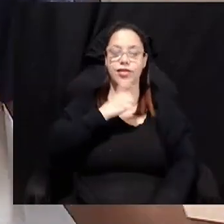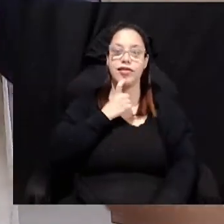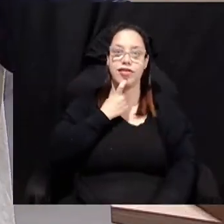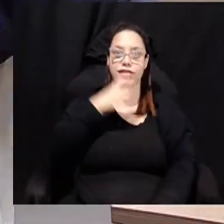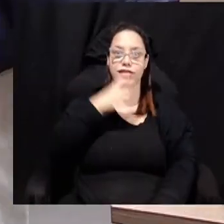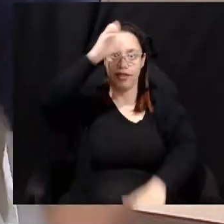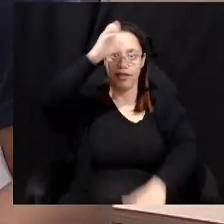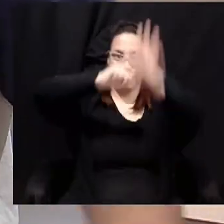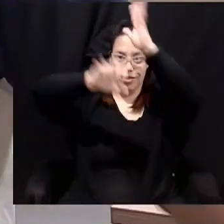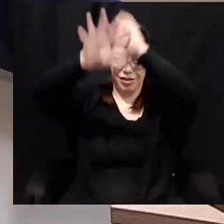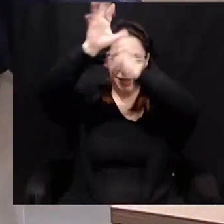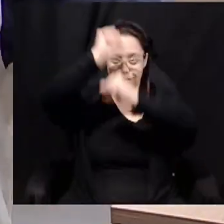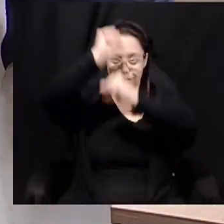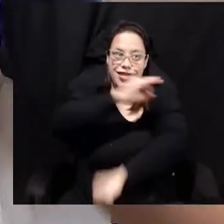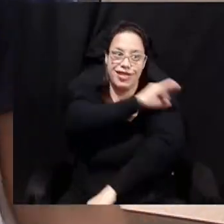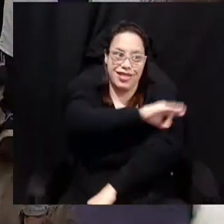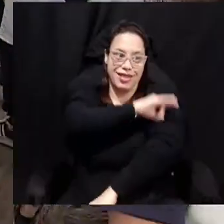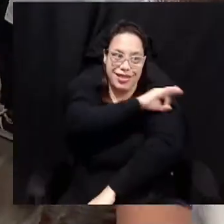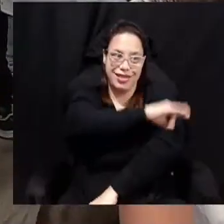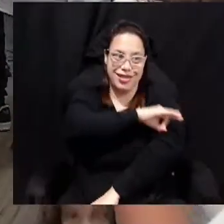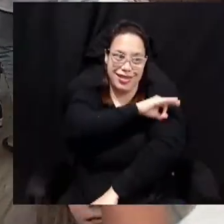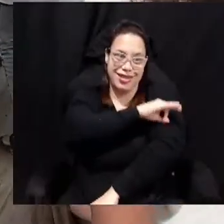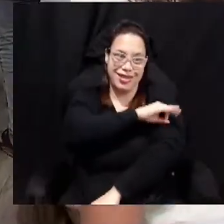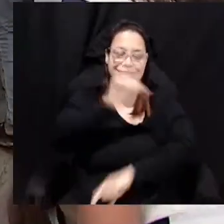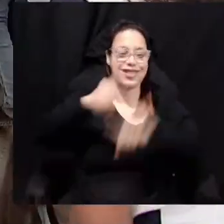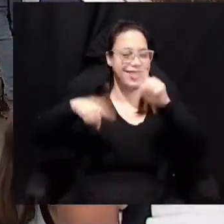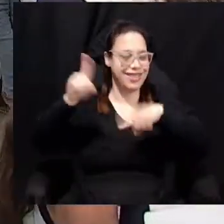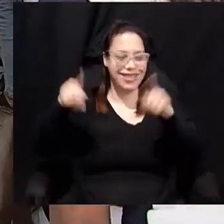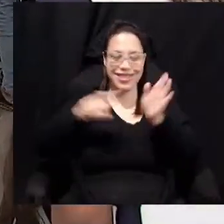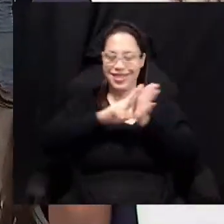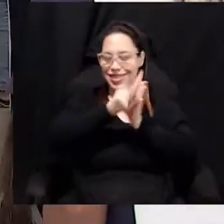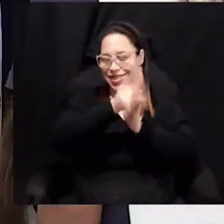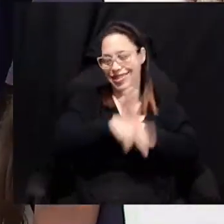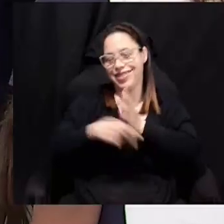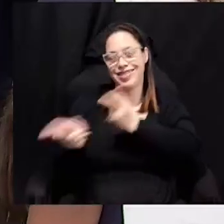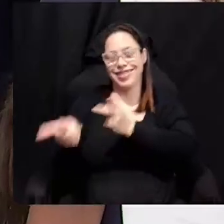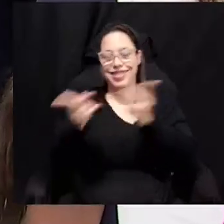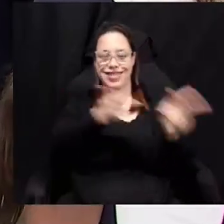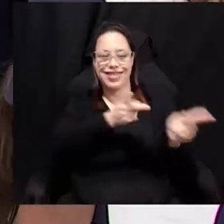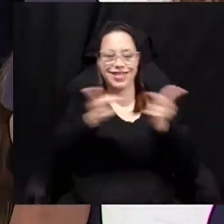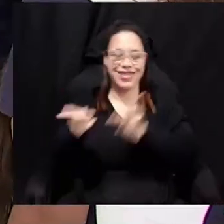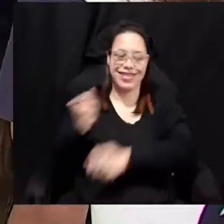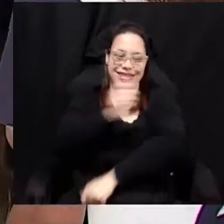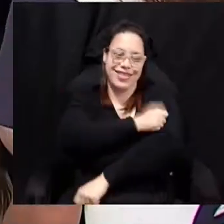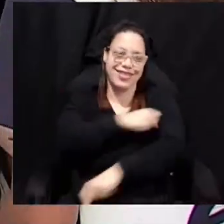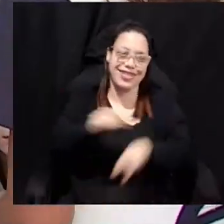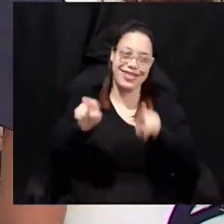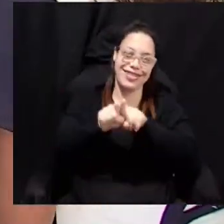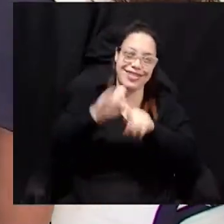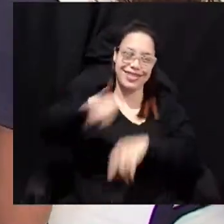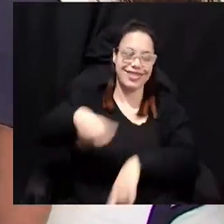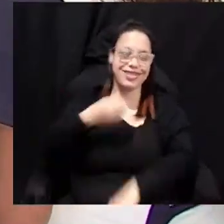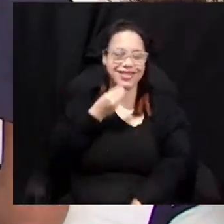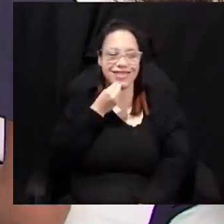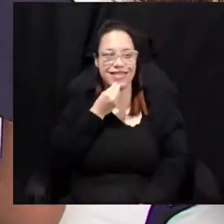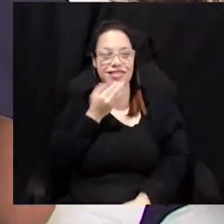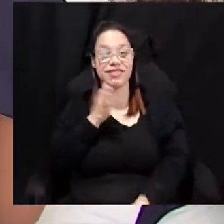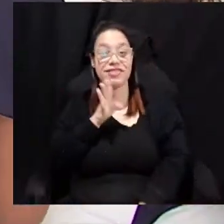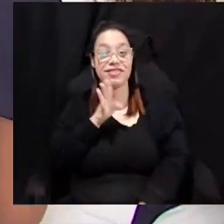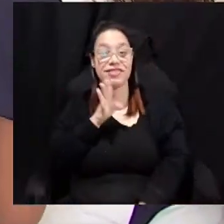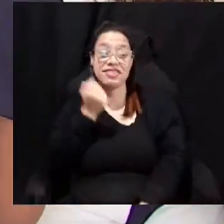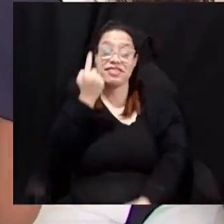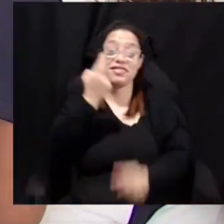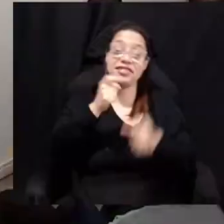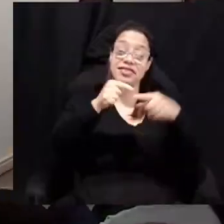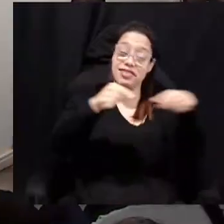a Prefeitura, eu aprendi várias coisas. Durante a visita, os estudantes também tiveram a oportunidade de conhecer algumas dependências da